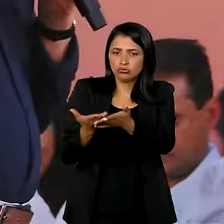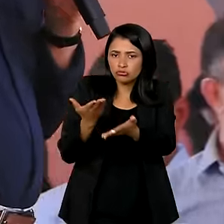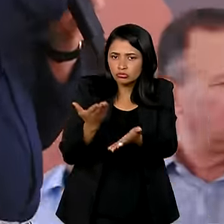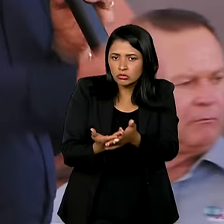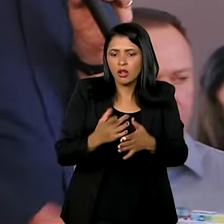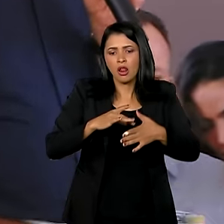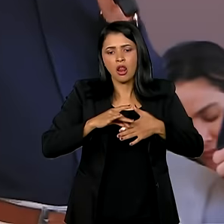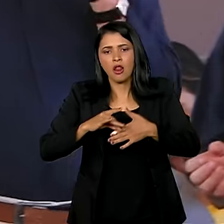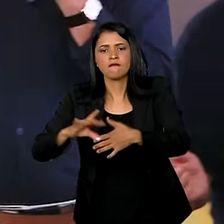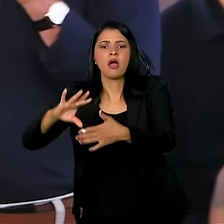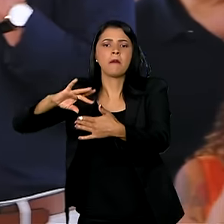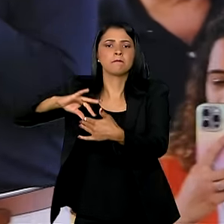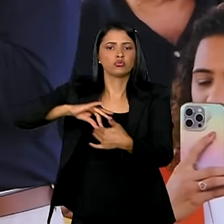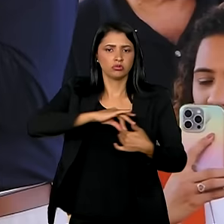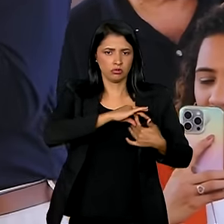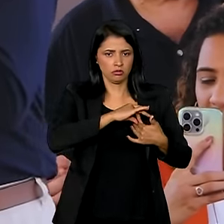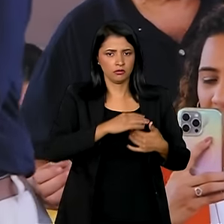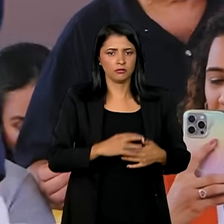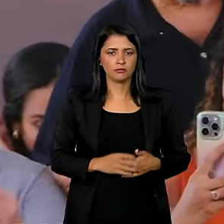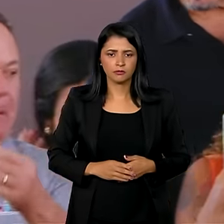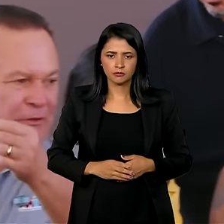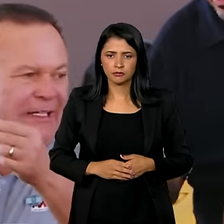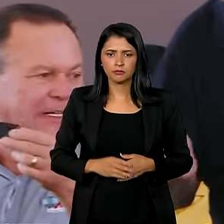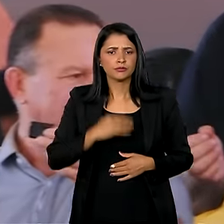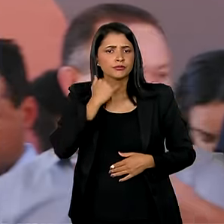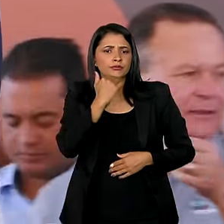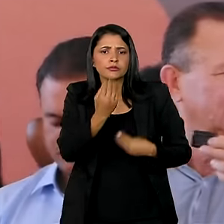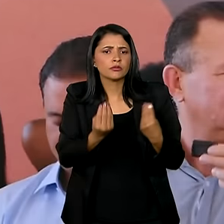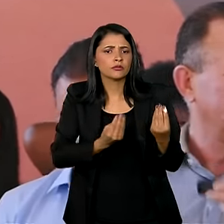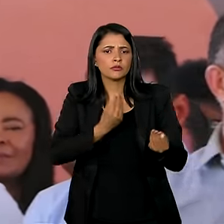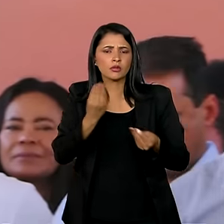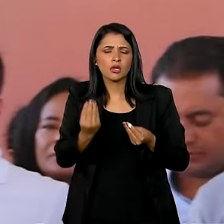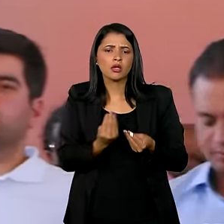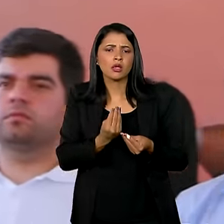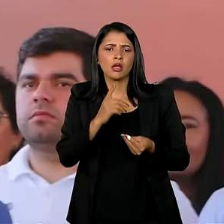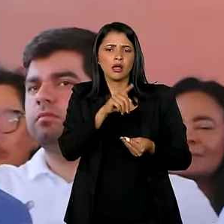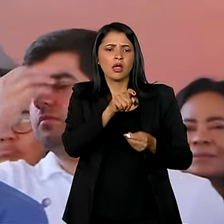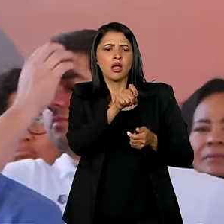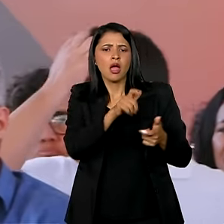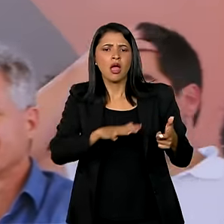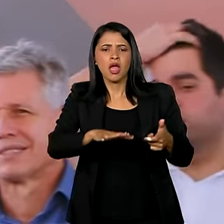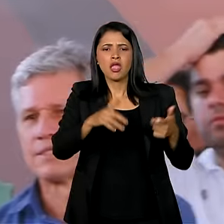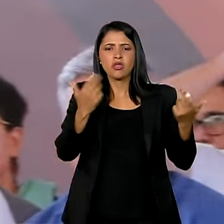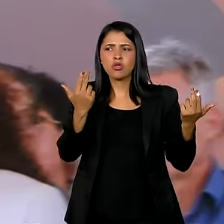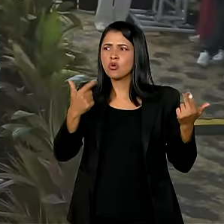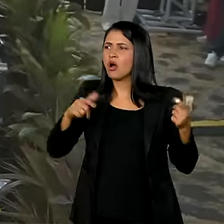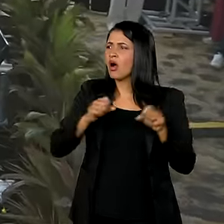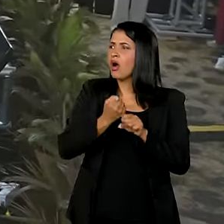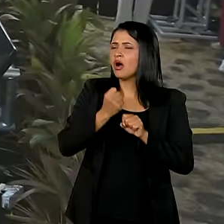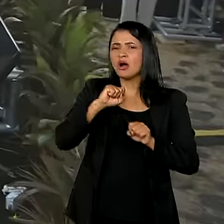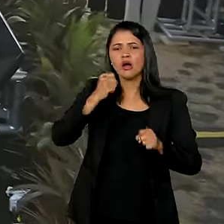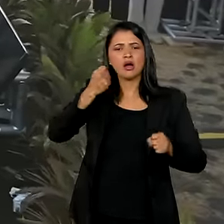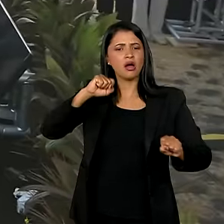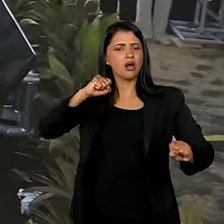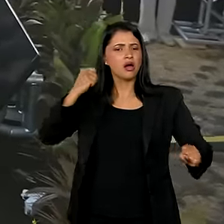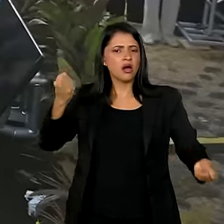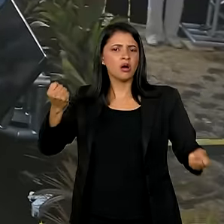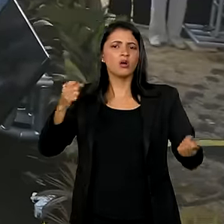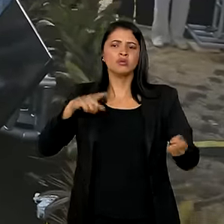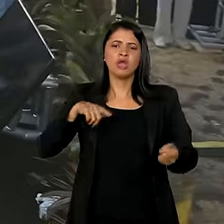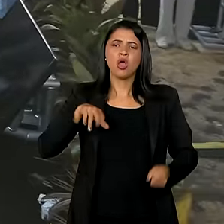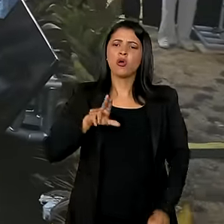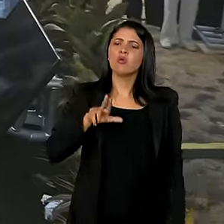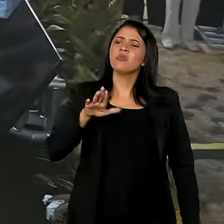crianças e para buscar as crianças. Não adianta, num espaço como esse, tão grande, ter uma